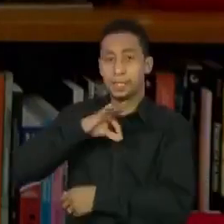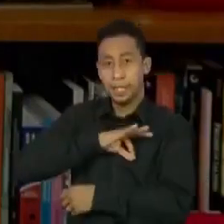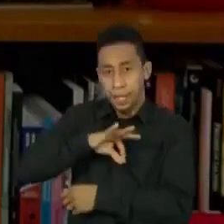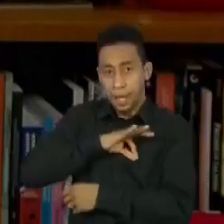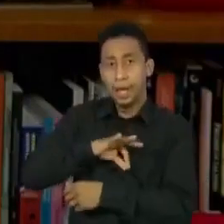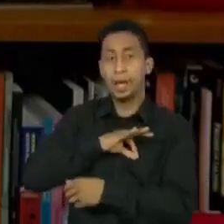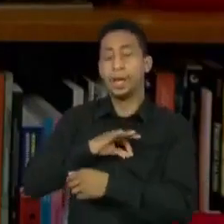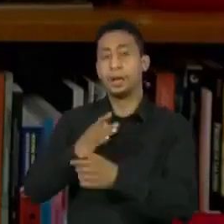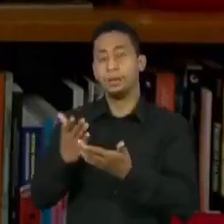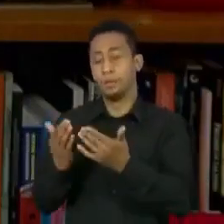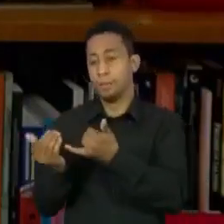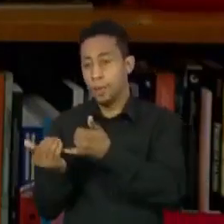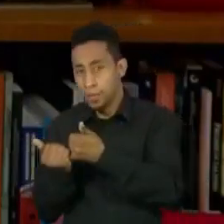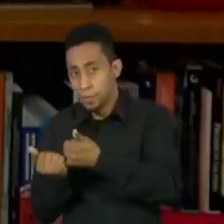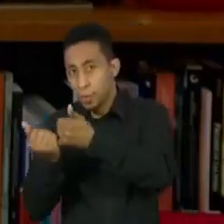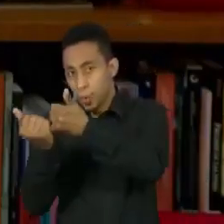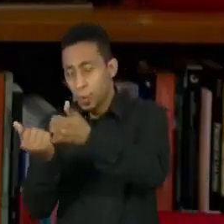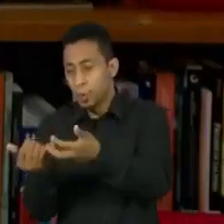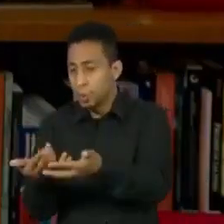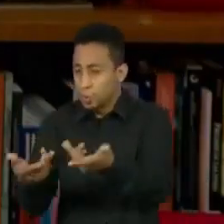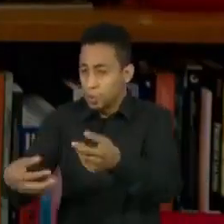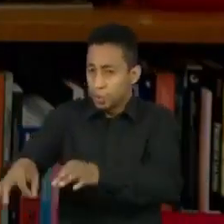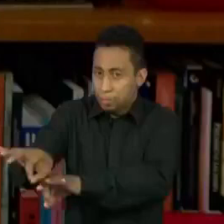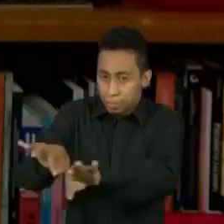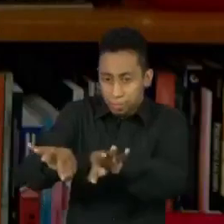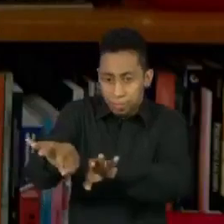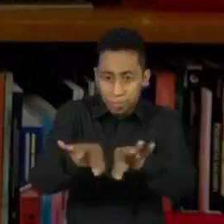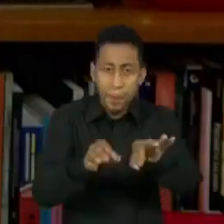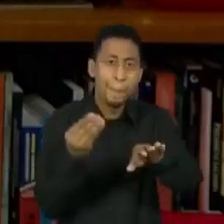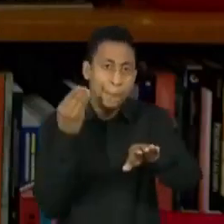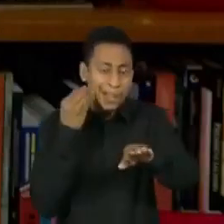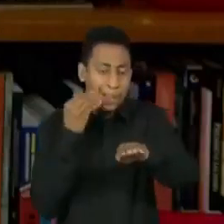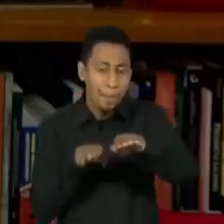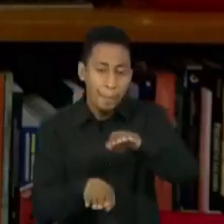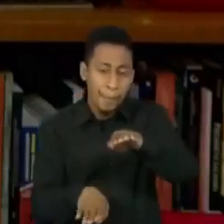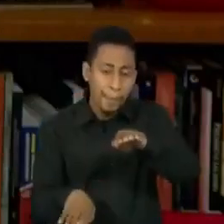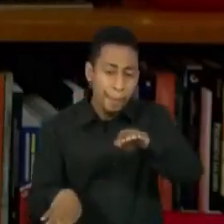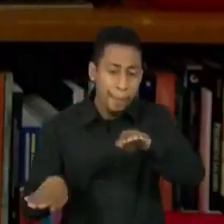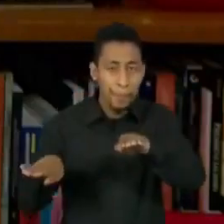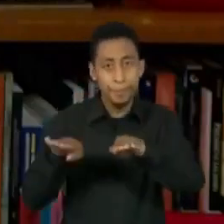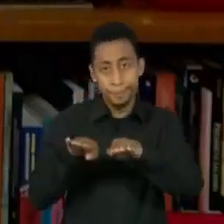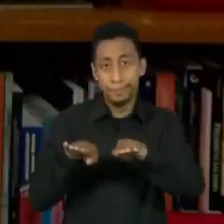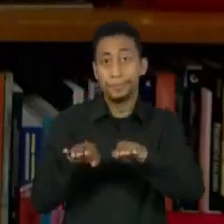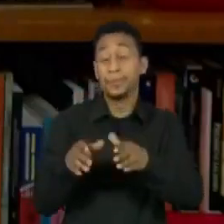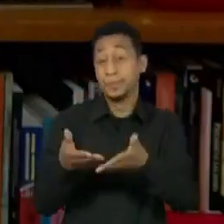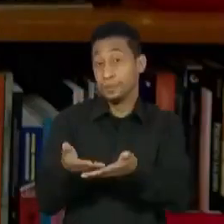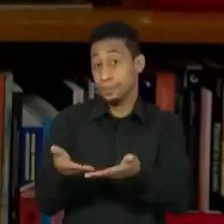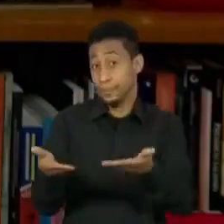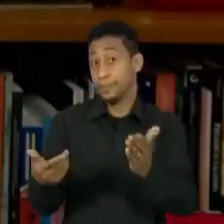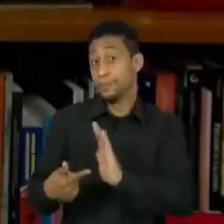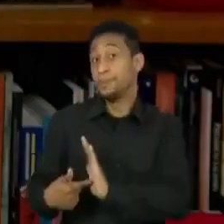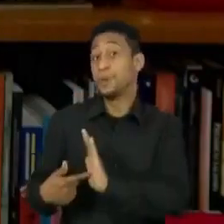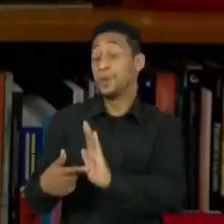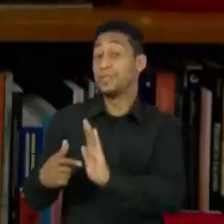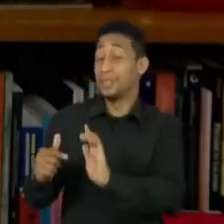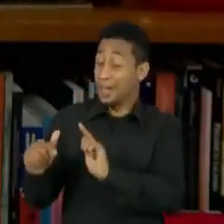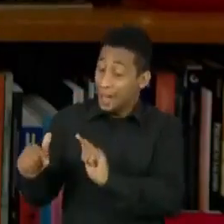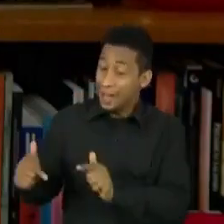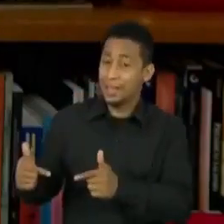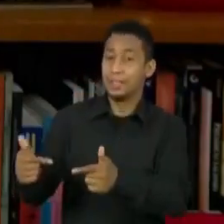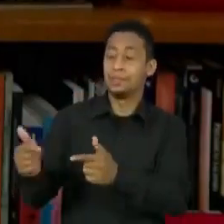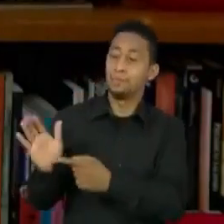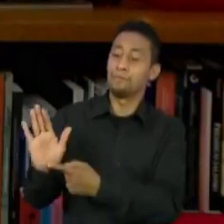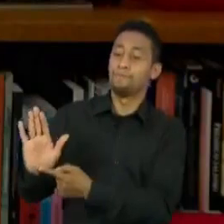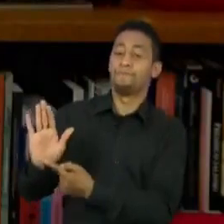importando portanto essas distâncias sociais o condicionalismo fraternal ou solidário se viabiliza por ações